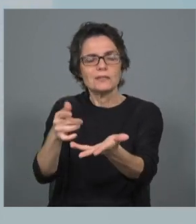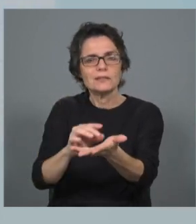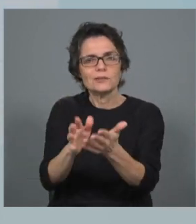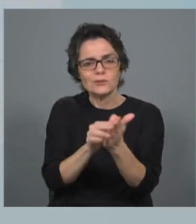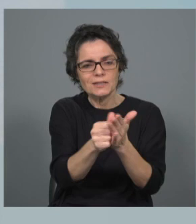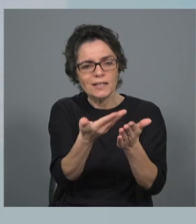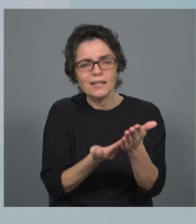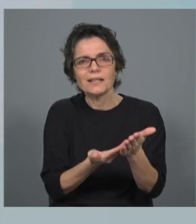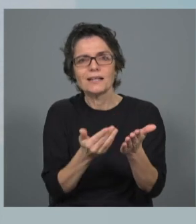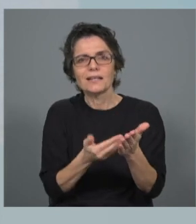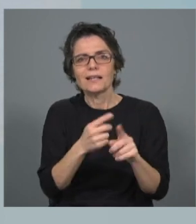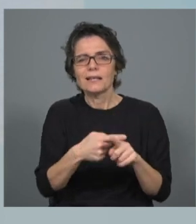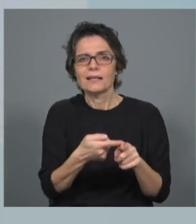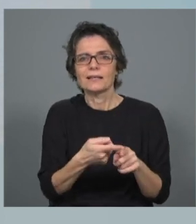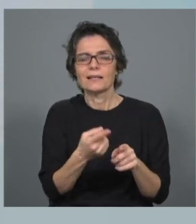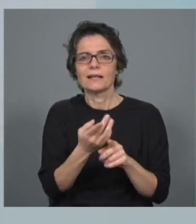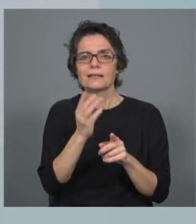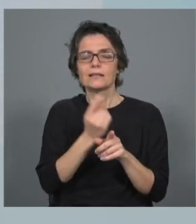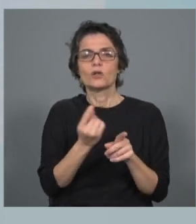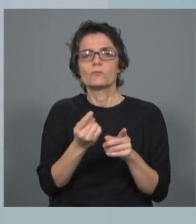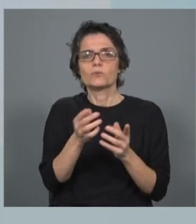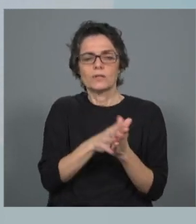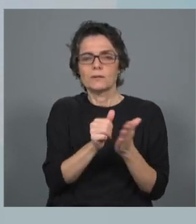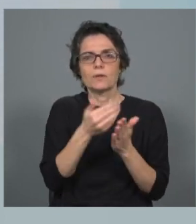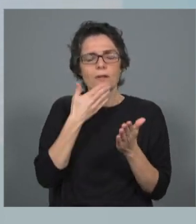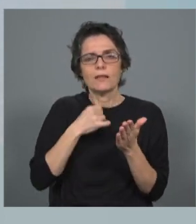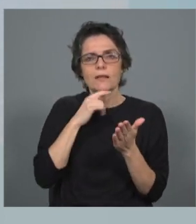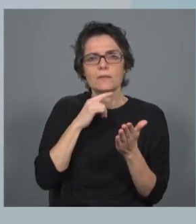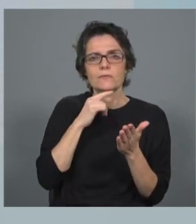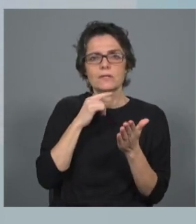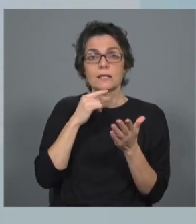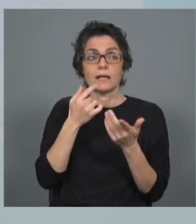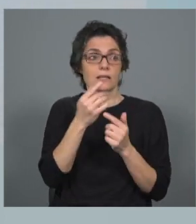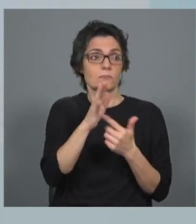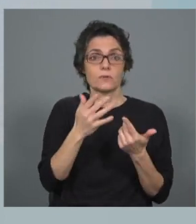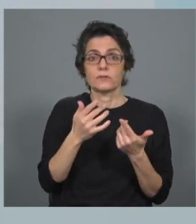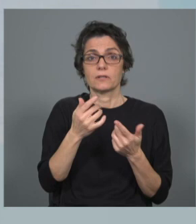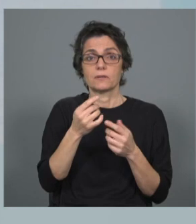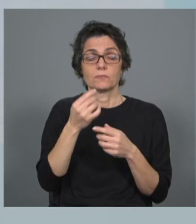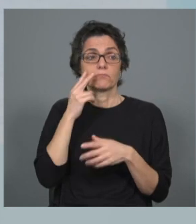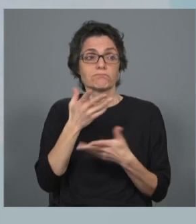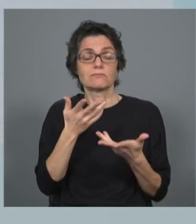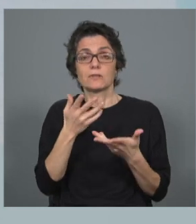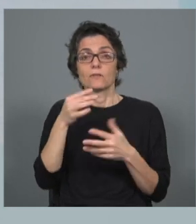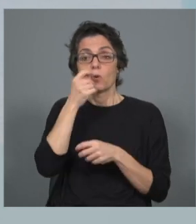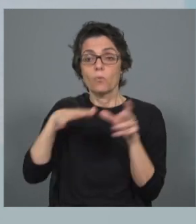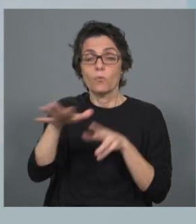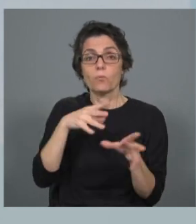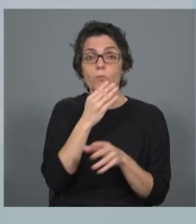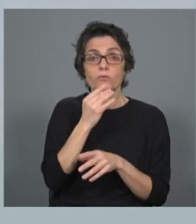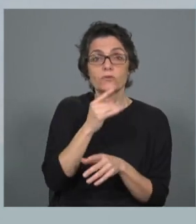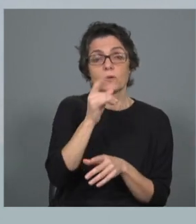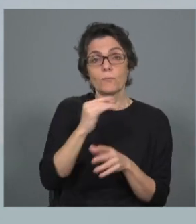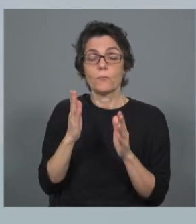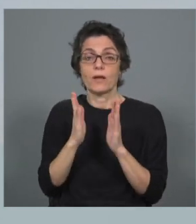impressiona-me sempre nos textos bíblicos que a sua continuidade nos dá conta de que o povo de Israel e a igreja primitiva que os textos bíblicos